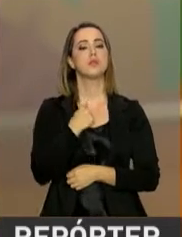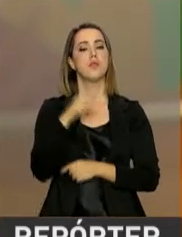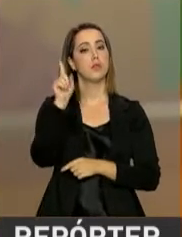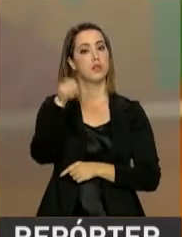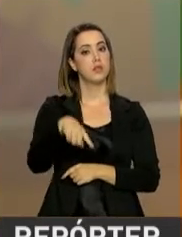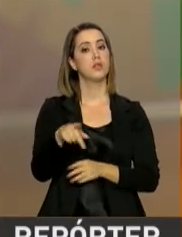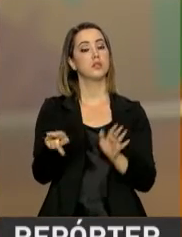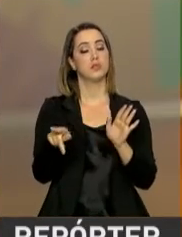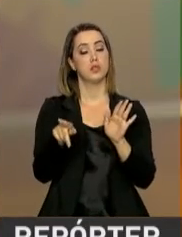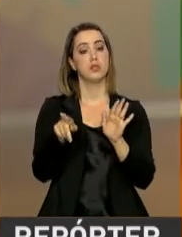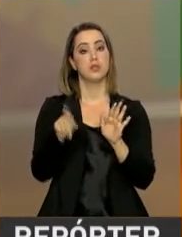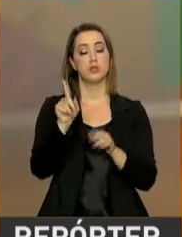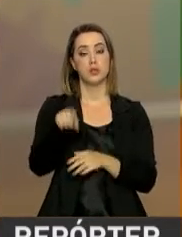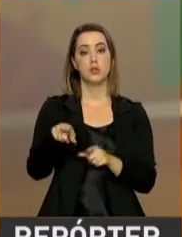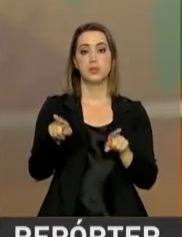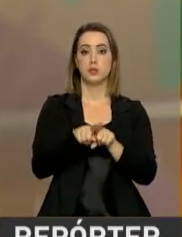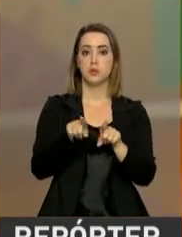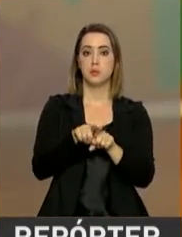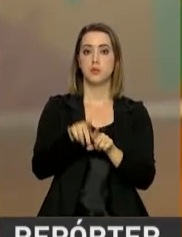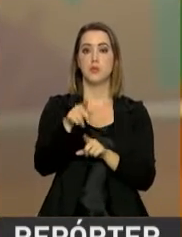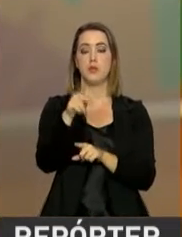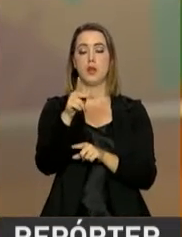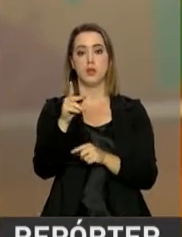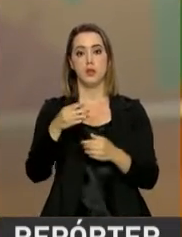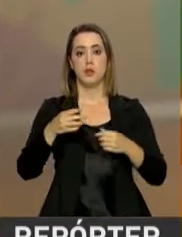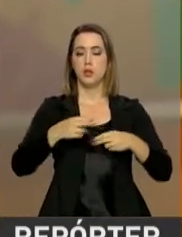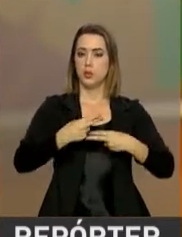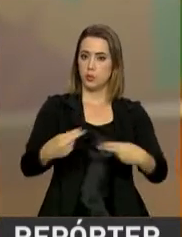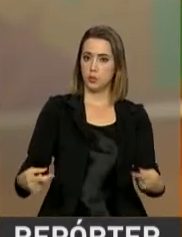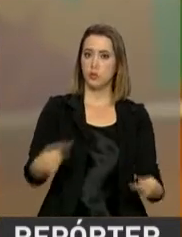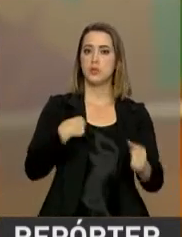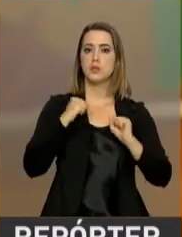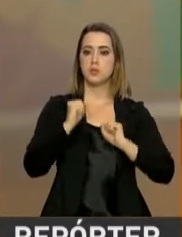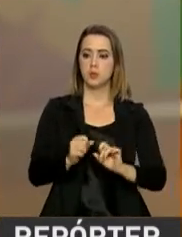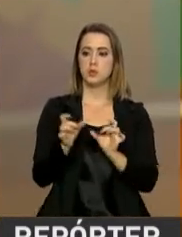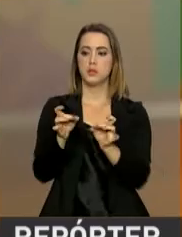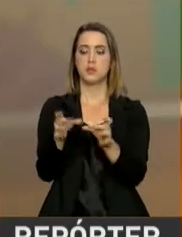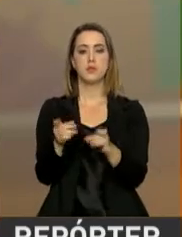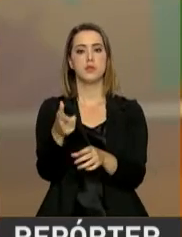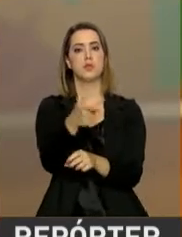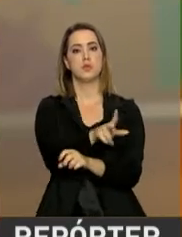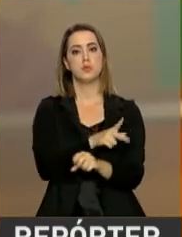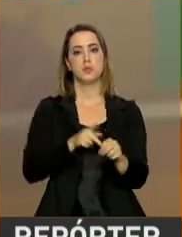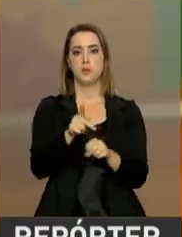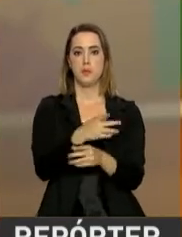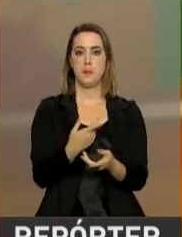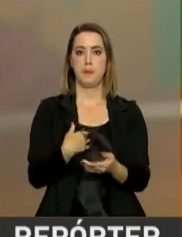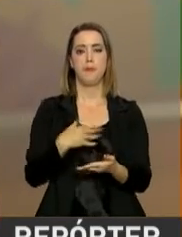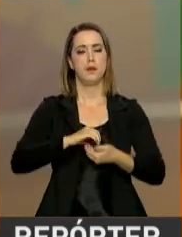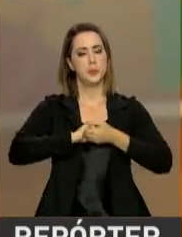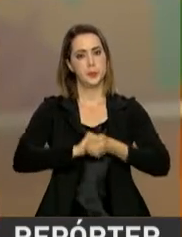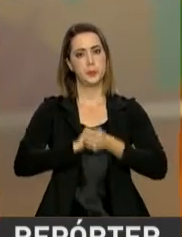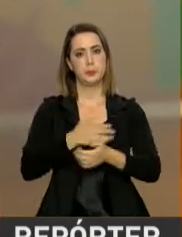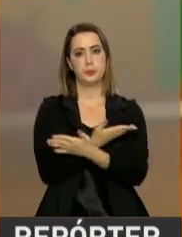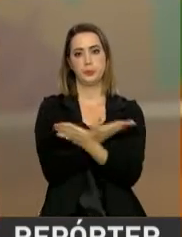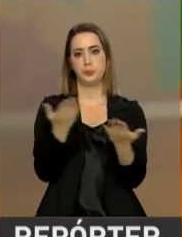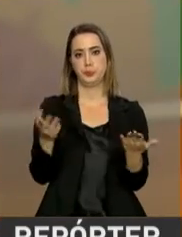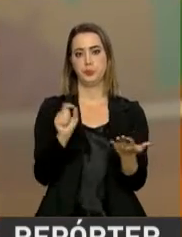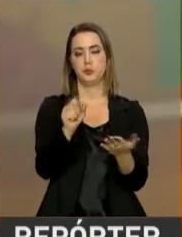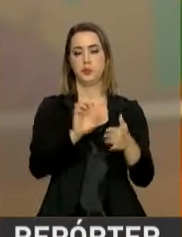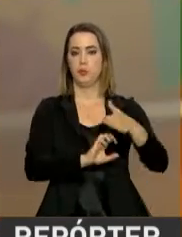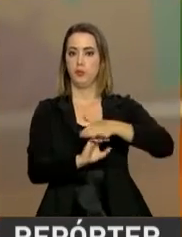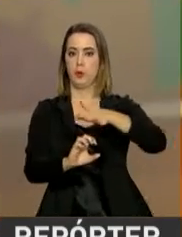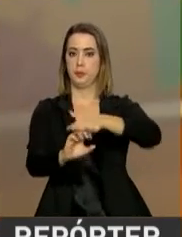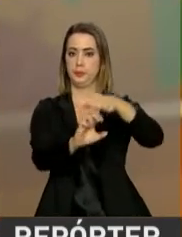produto dos microempreendedores possa até ser exportado para fora do país. Portanto, meus cumprimentos aos